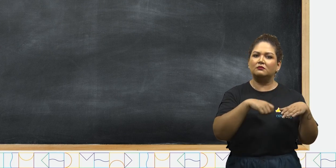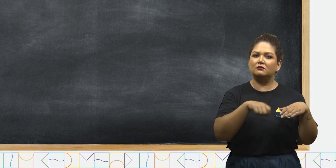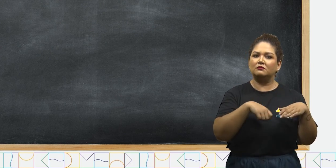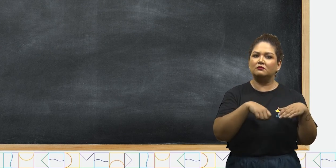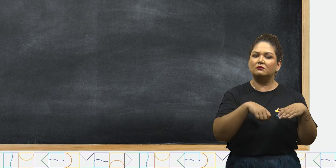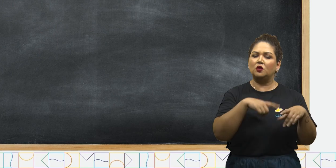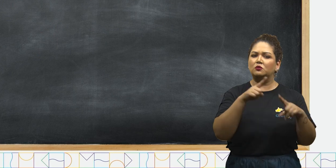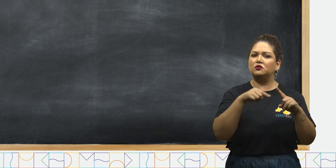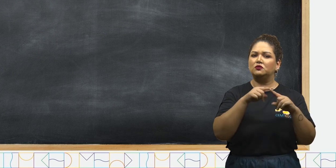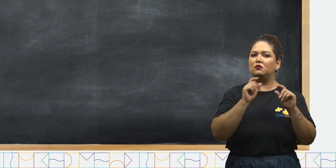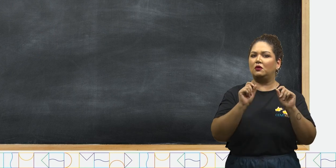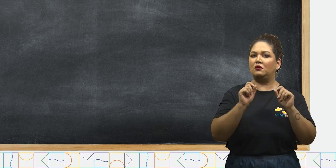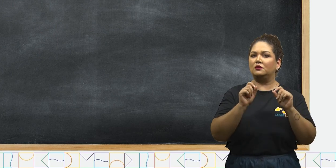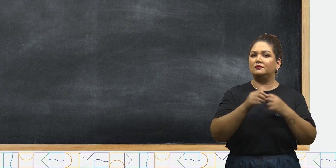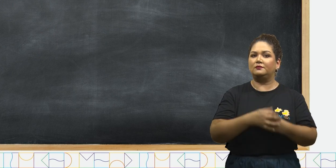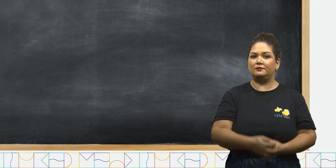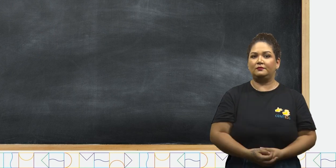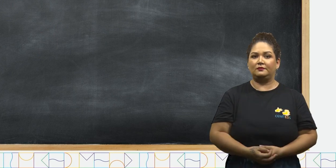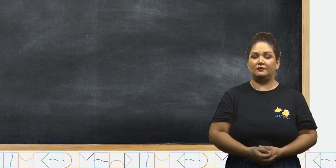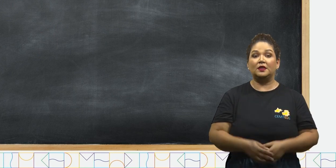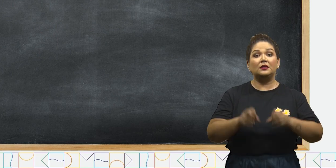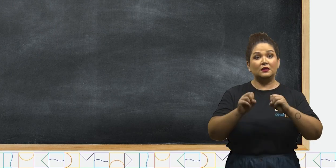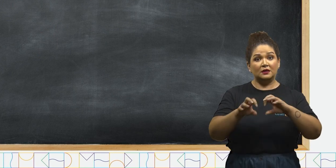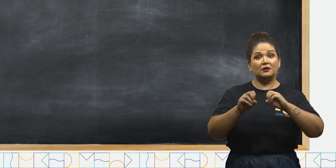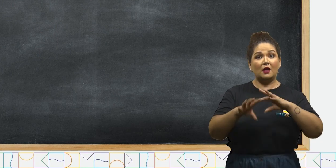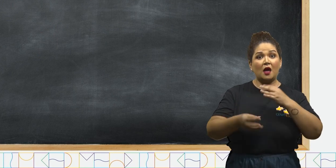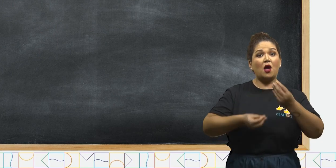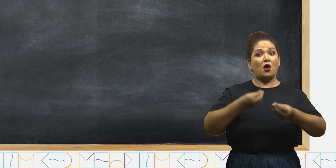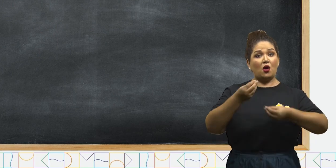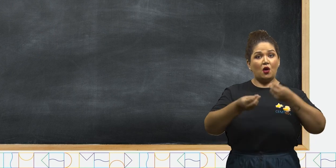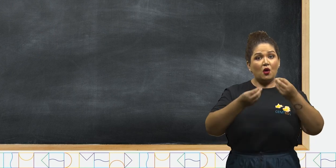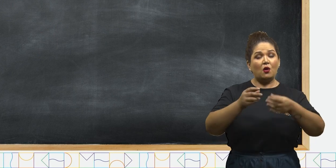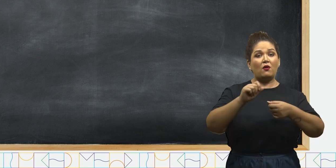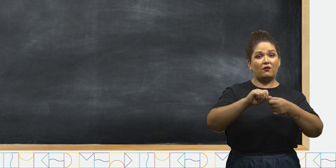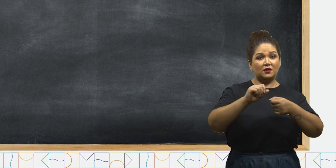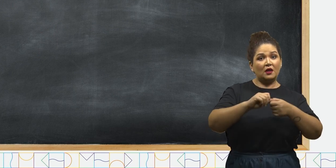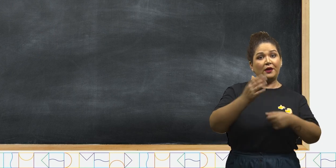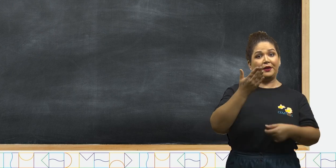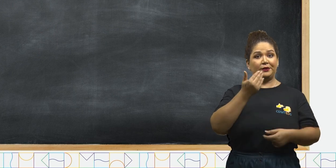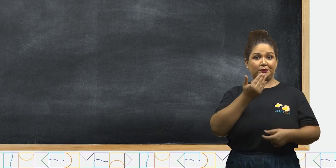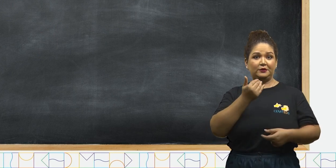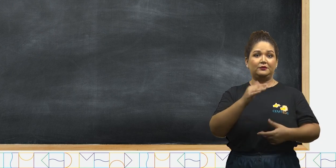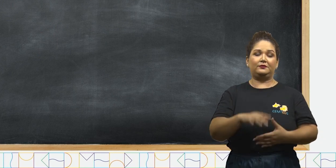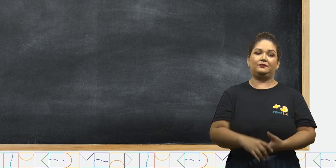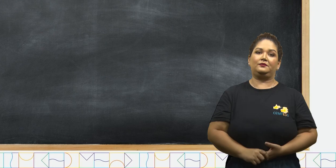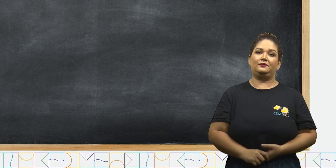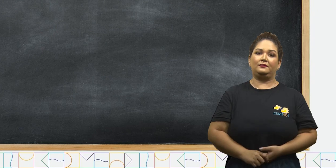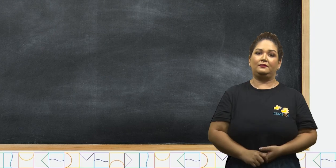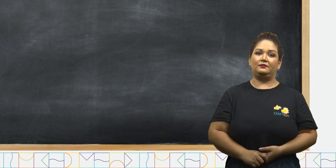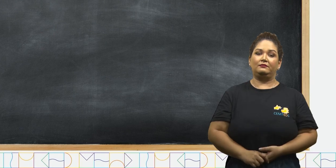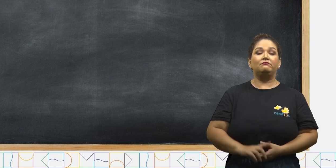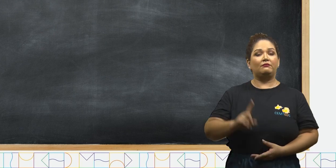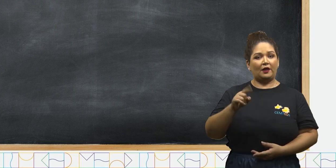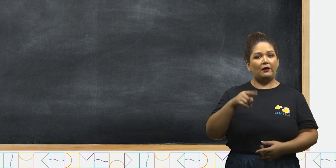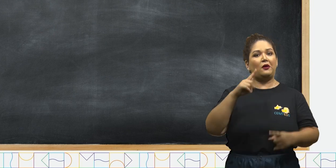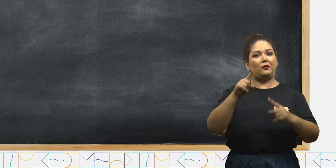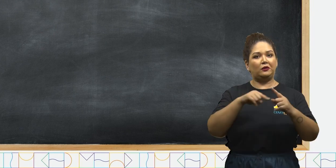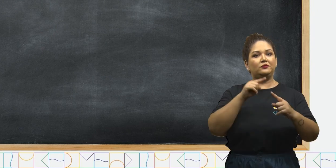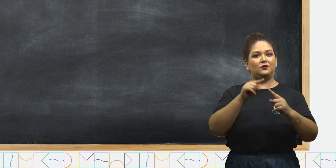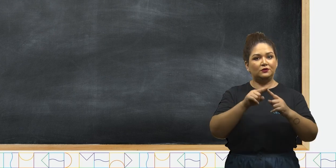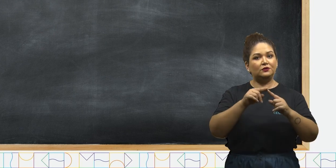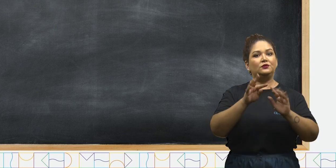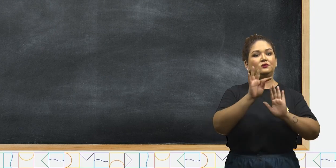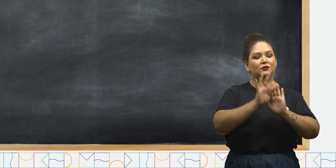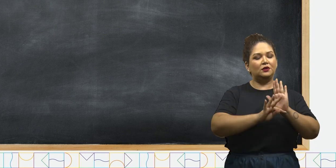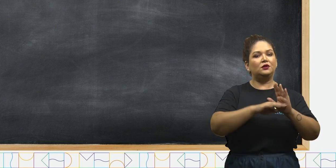receita? Ensinar procedimentos necessários para o preparo de um determinado alimento. Este é